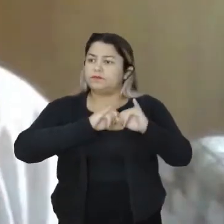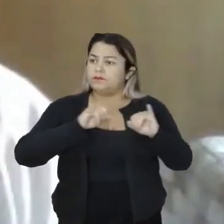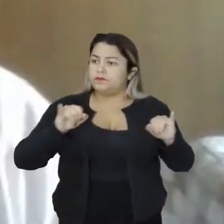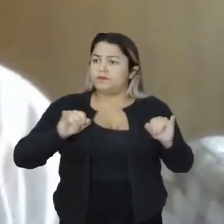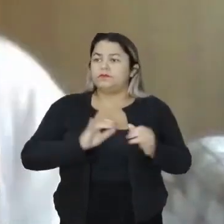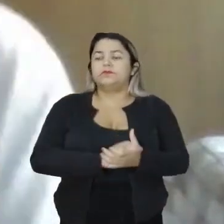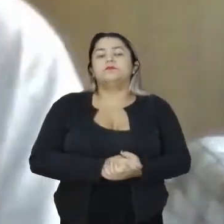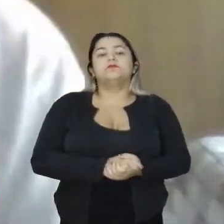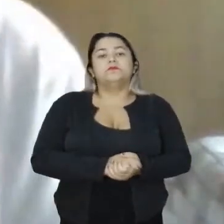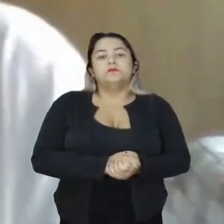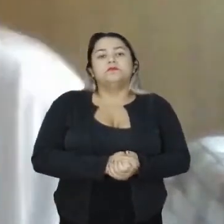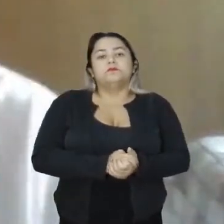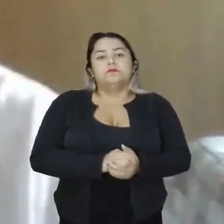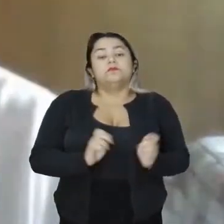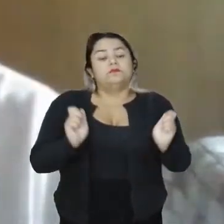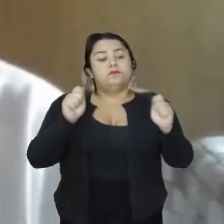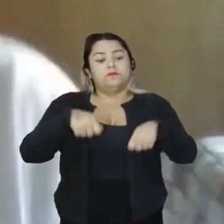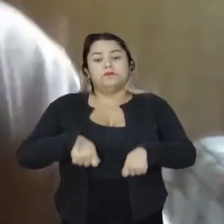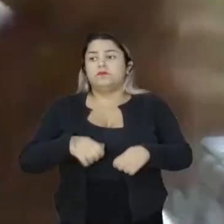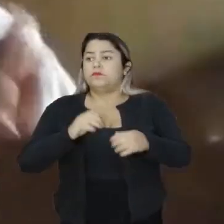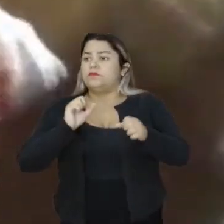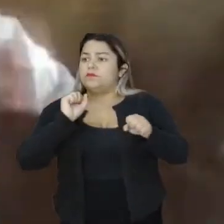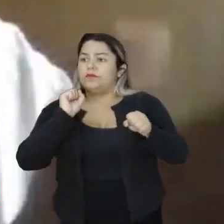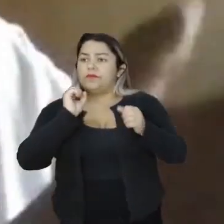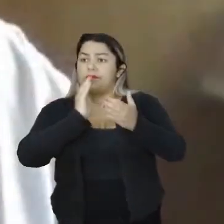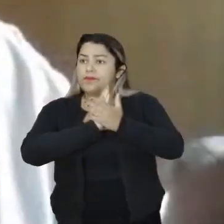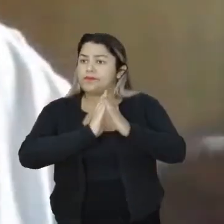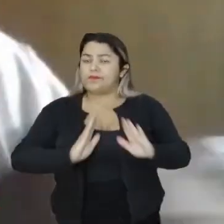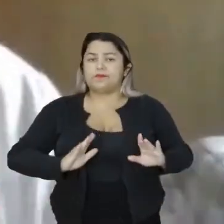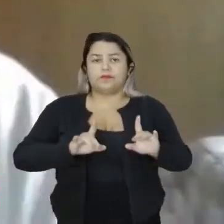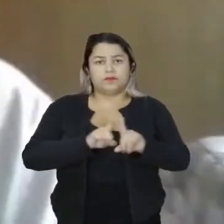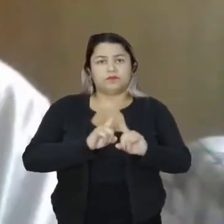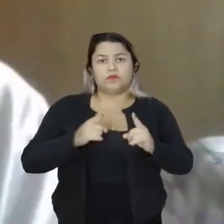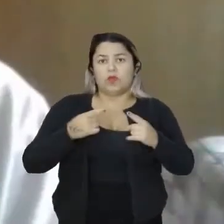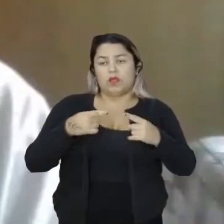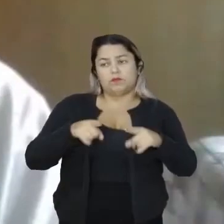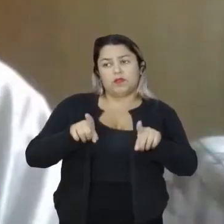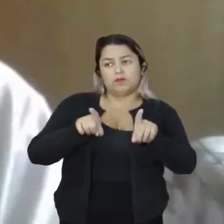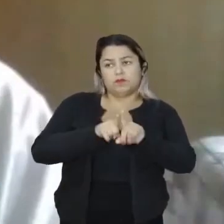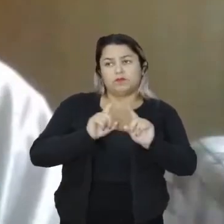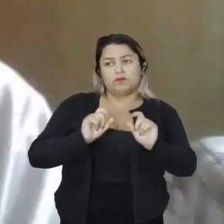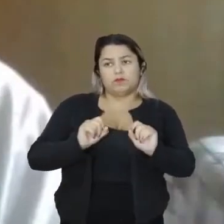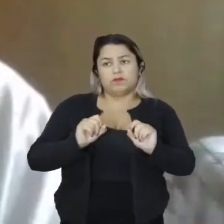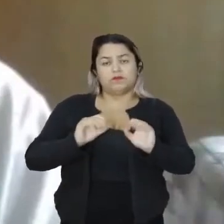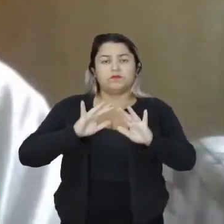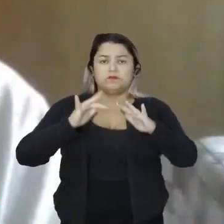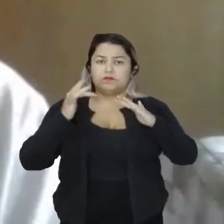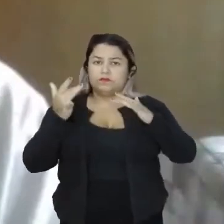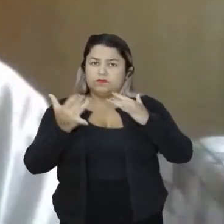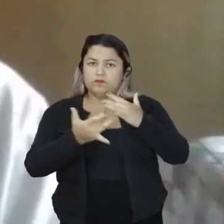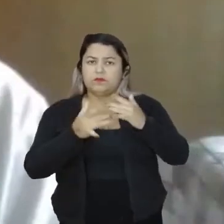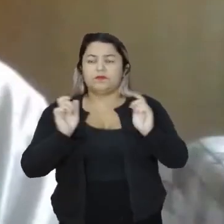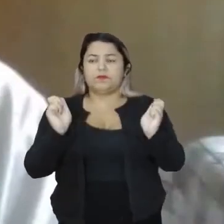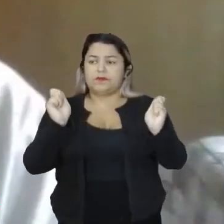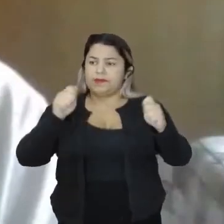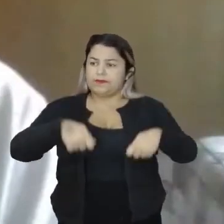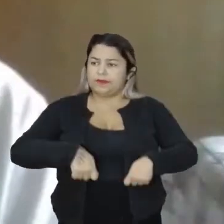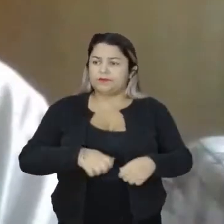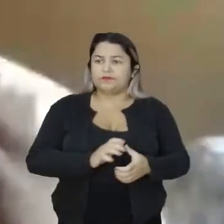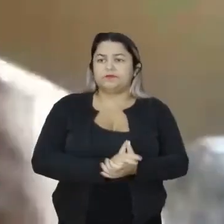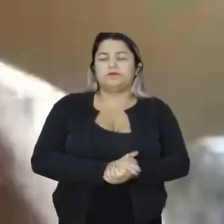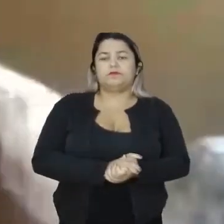mentiras. E nós precisamos de combater isso. Se nós não estamos combatendo isso diretamente, nas redes sociais, precisamos combater isso no